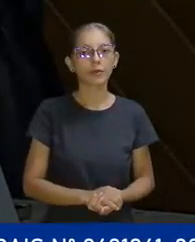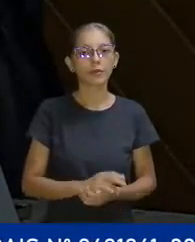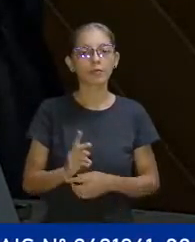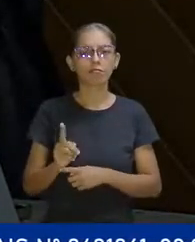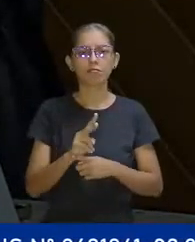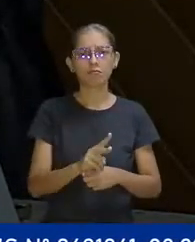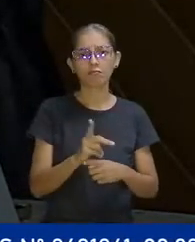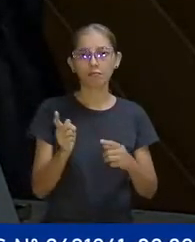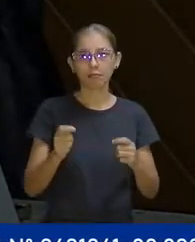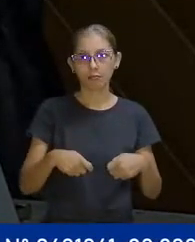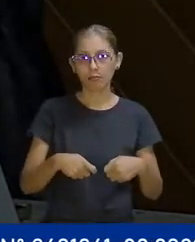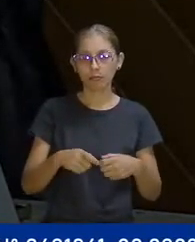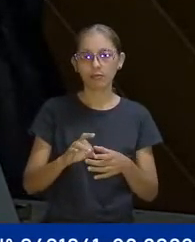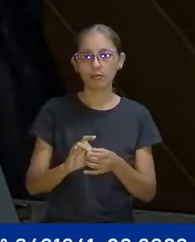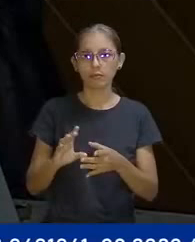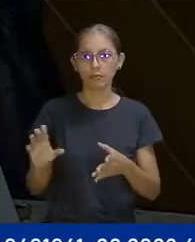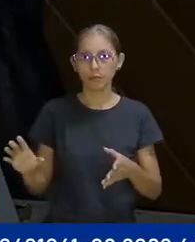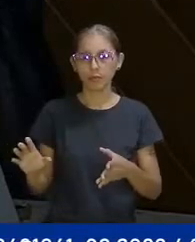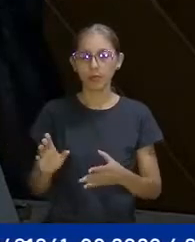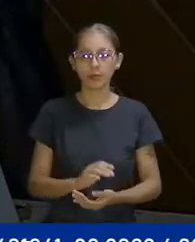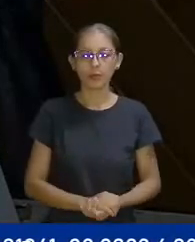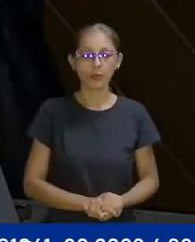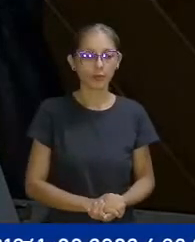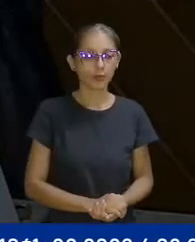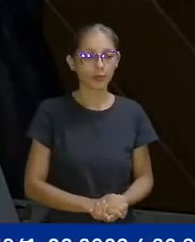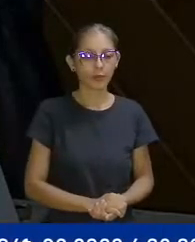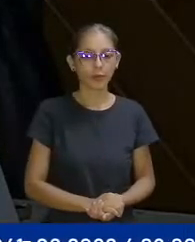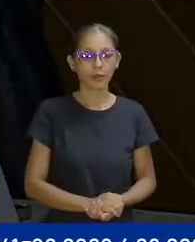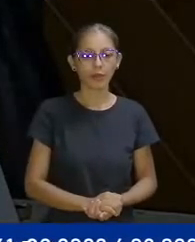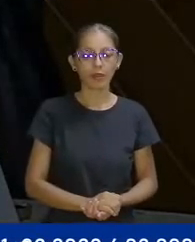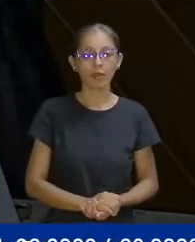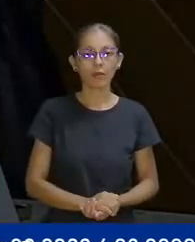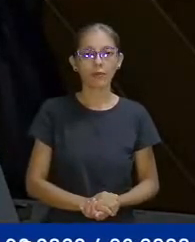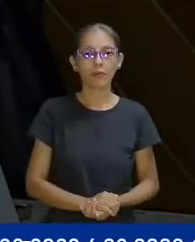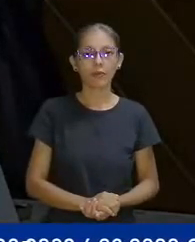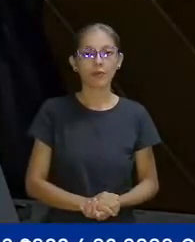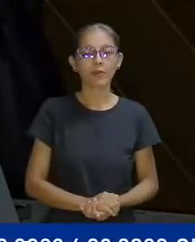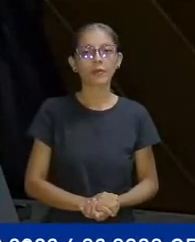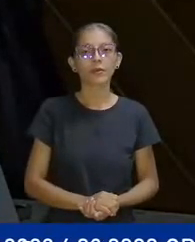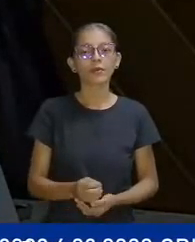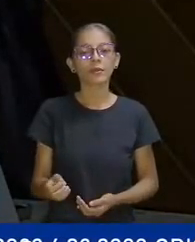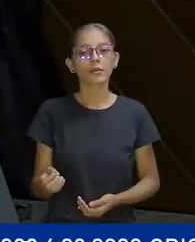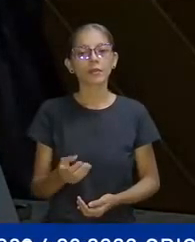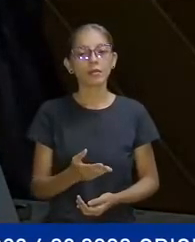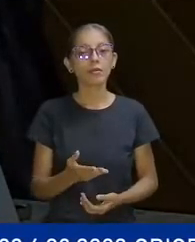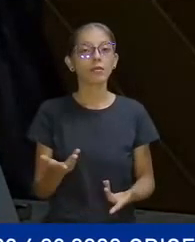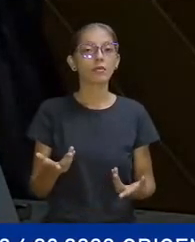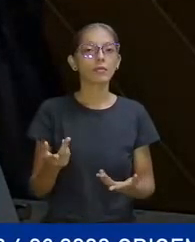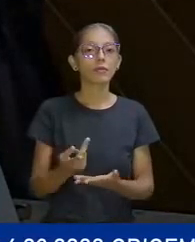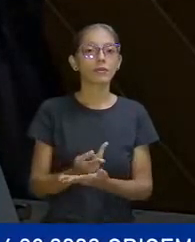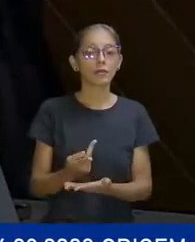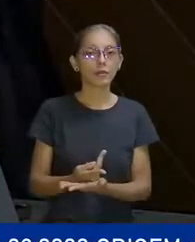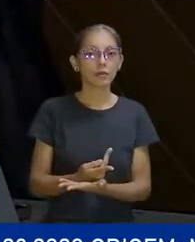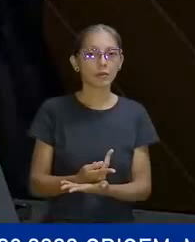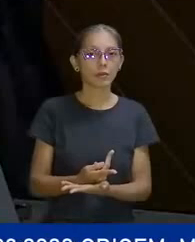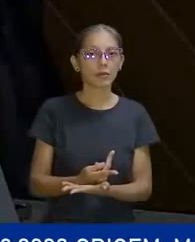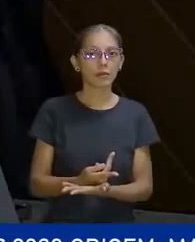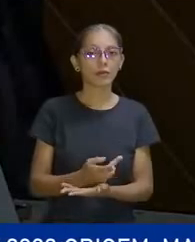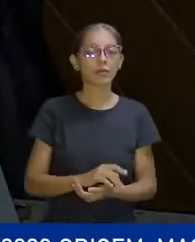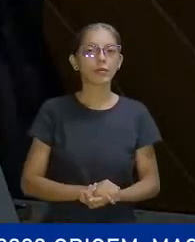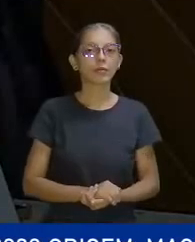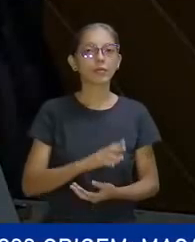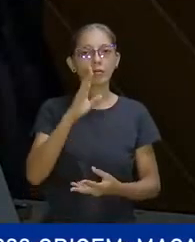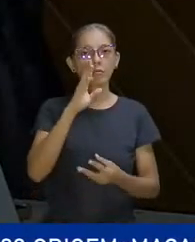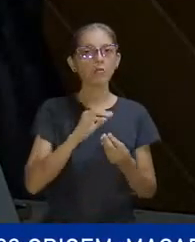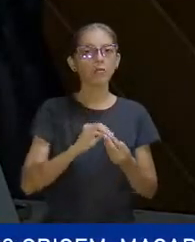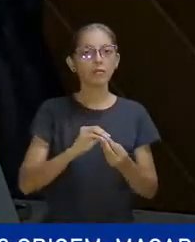e ao contraditório, ausência de intimação para manifestação sobre nova irregularidade no parecer conclusivo,